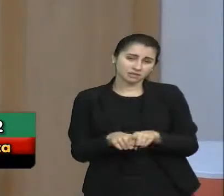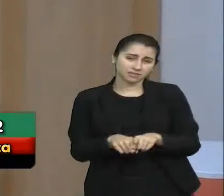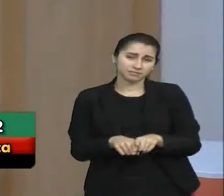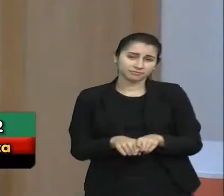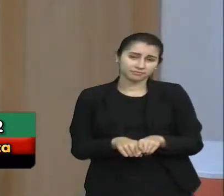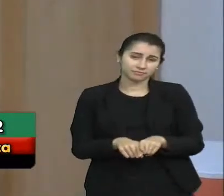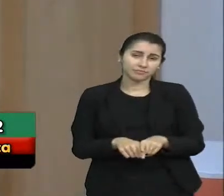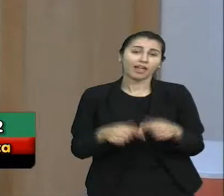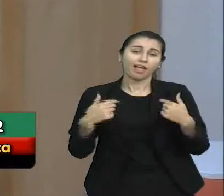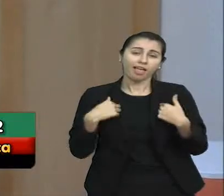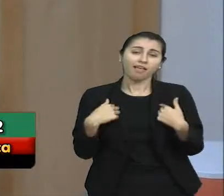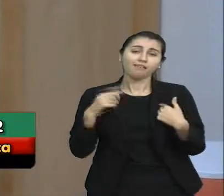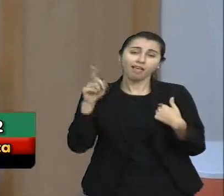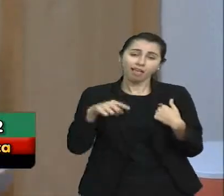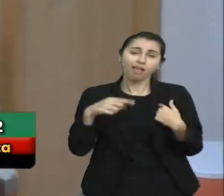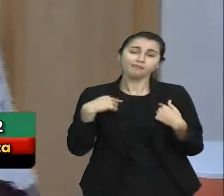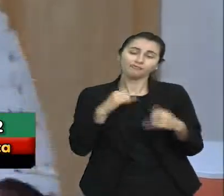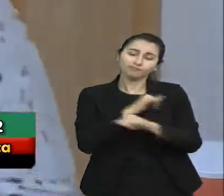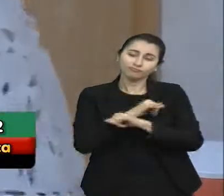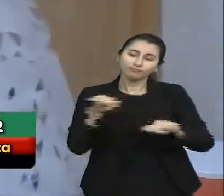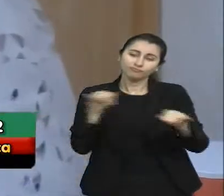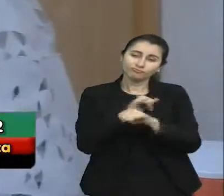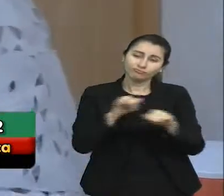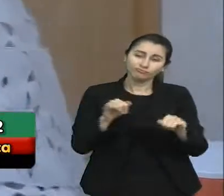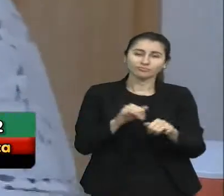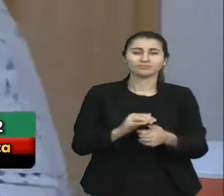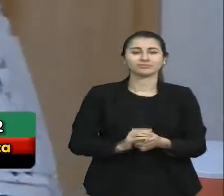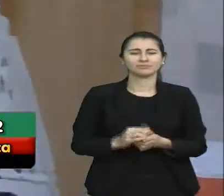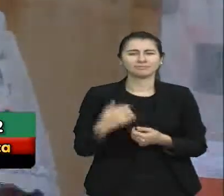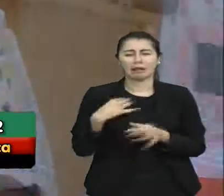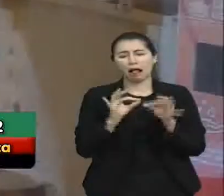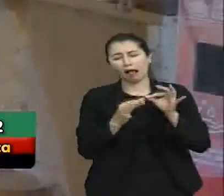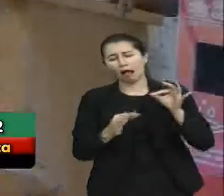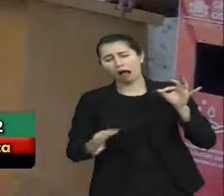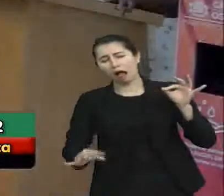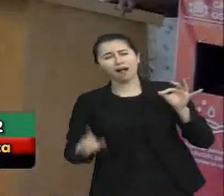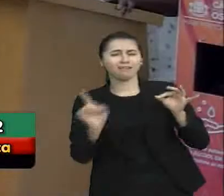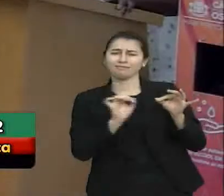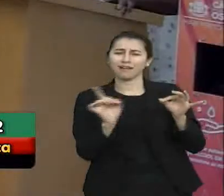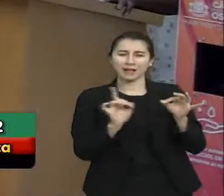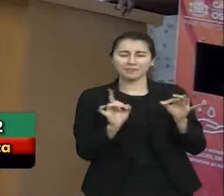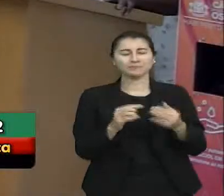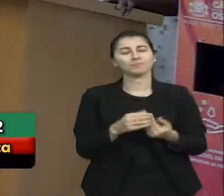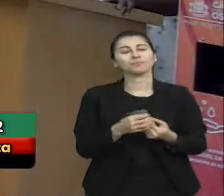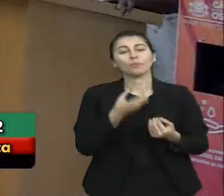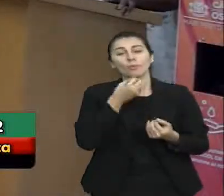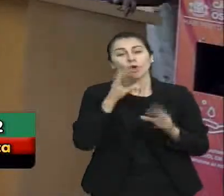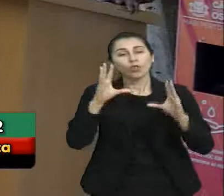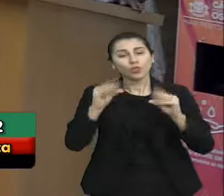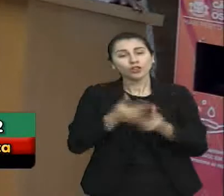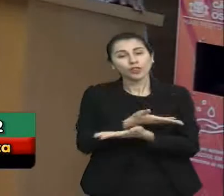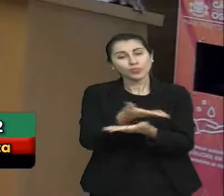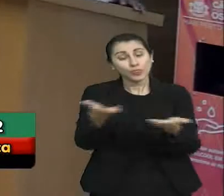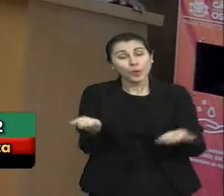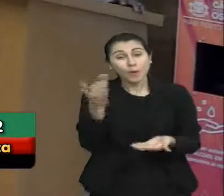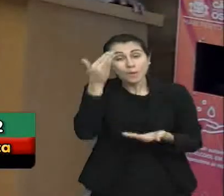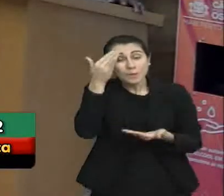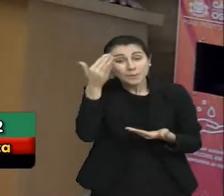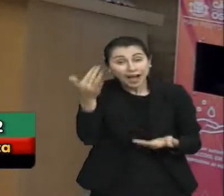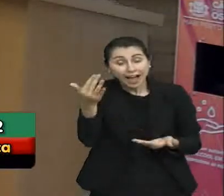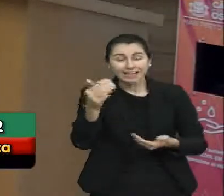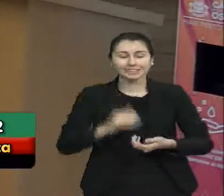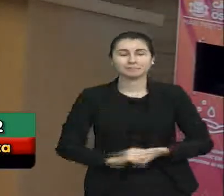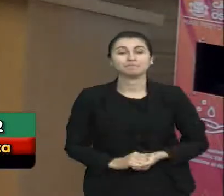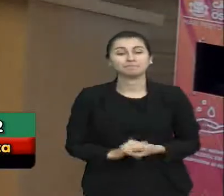é a minha mensagem. Eu não vou tomar muito tempo. Vem? Boa noite a todos e obrigada. Muito